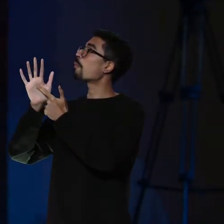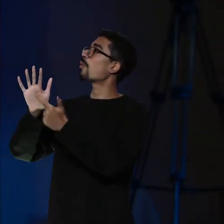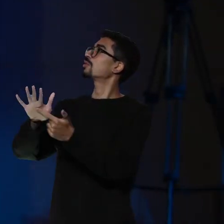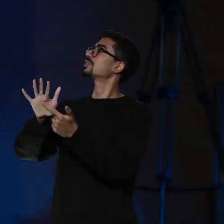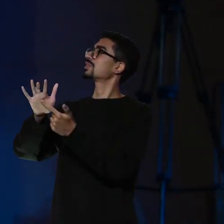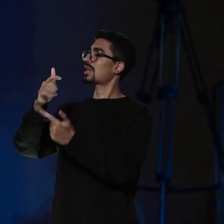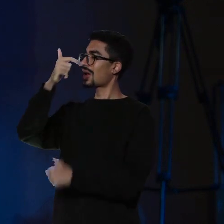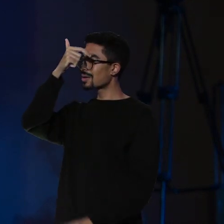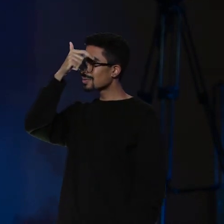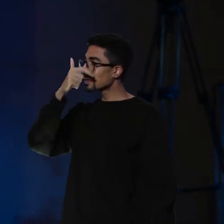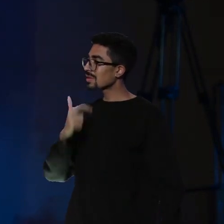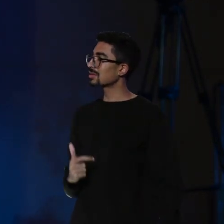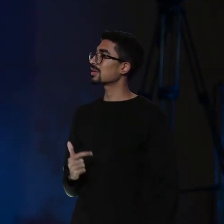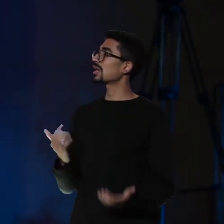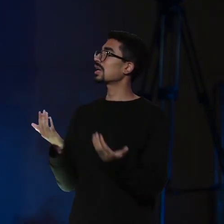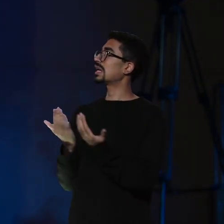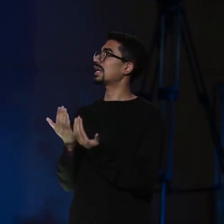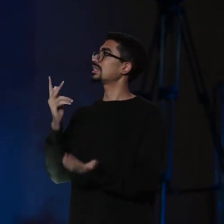de Deus.